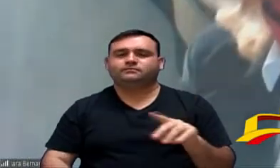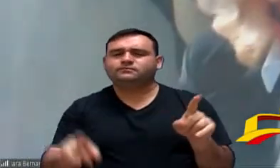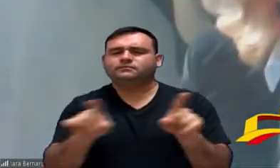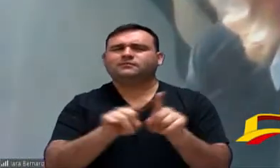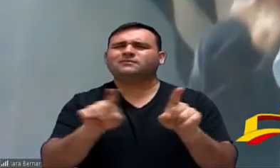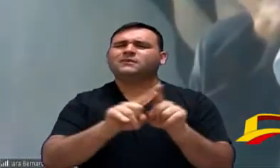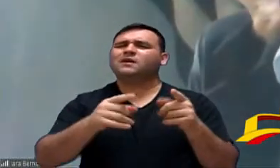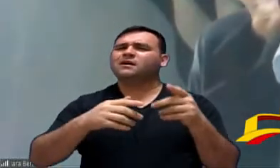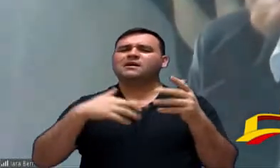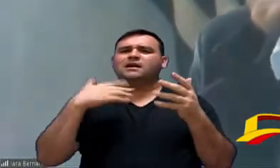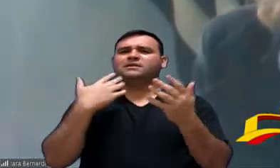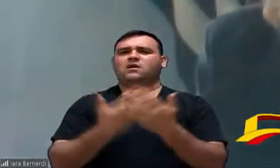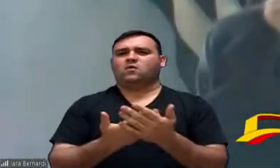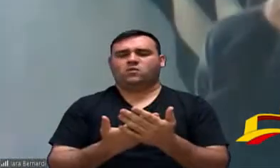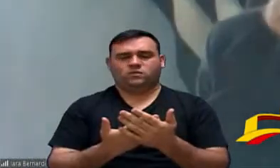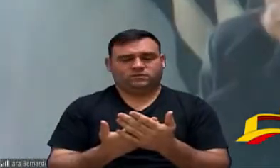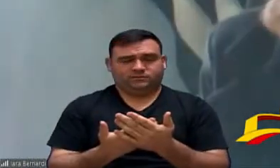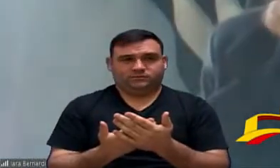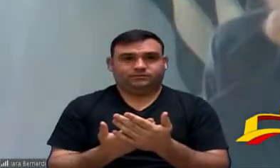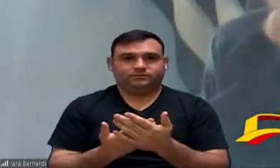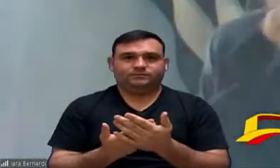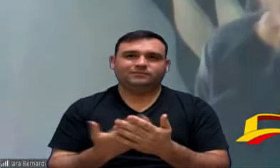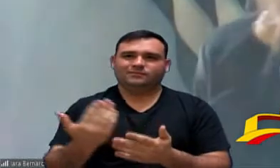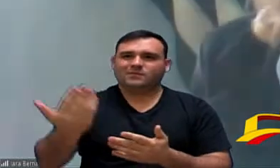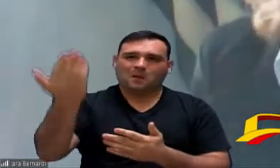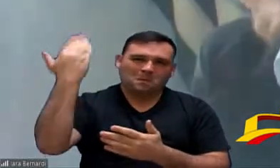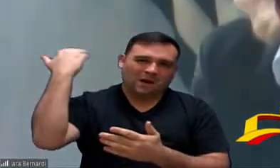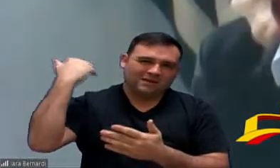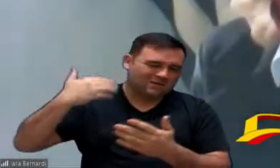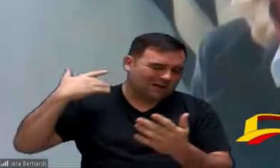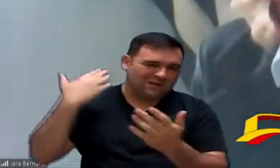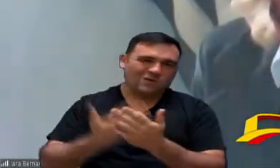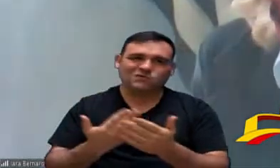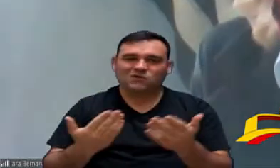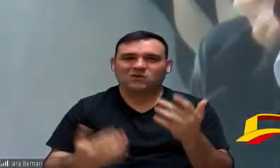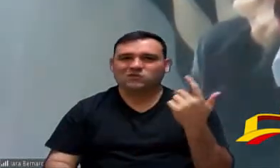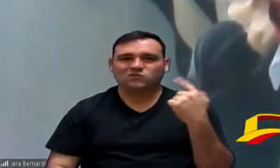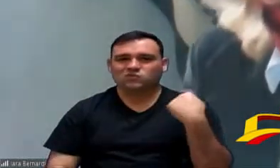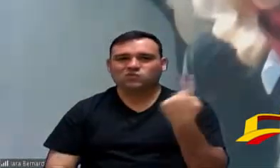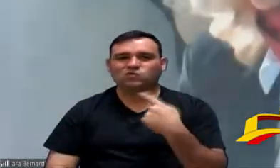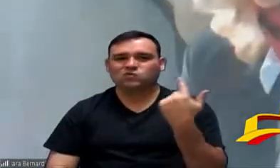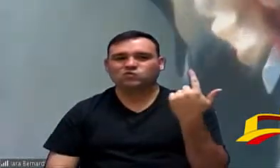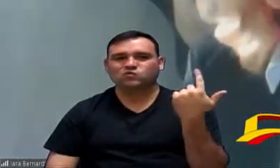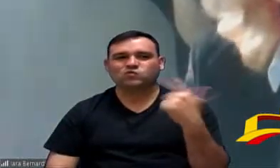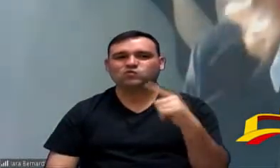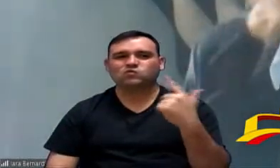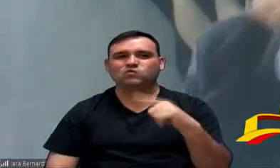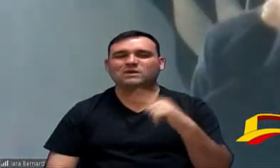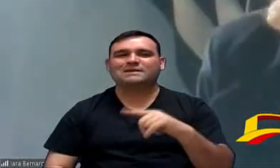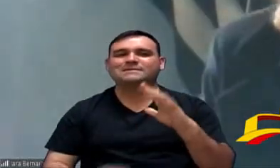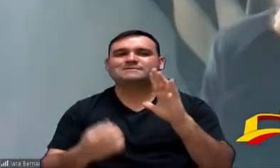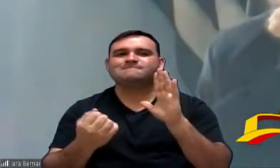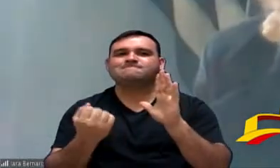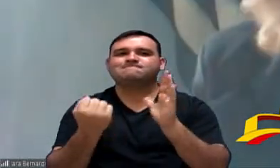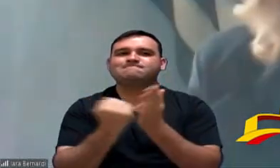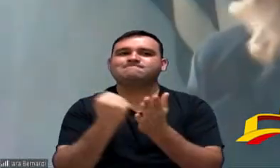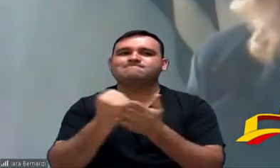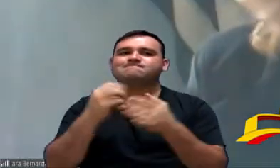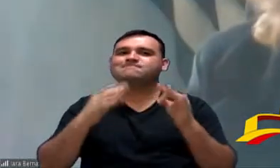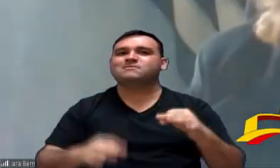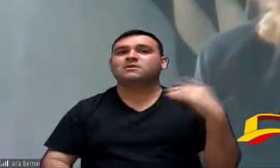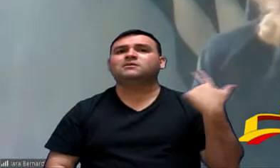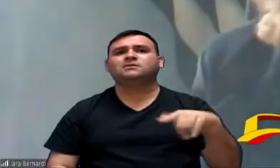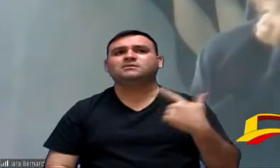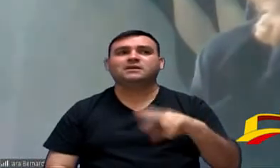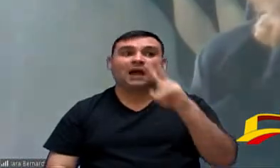E até hoje, desde há tanto tempo, se nós não temos essa formalização, é